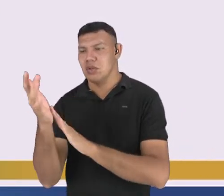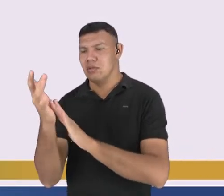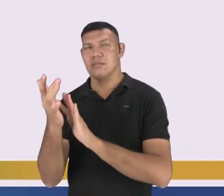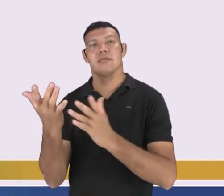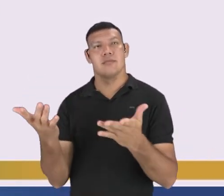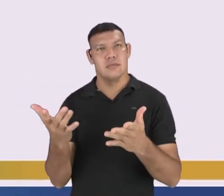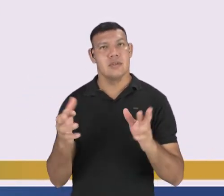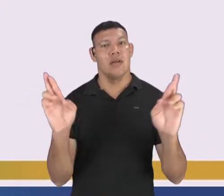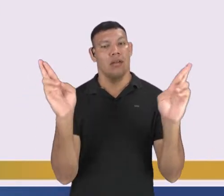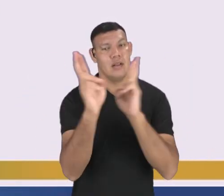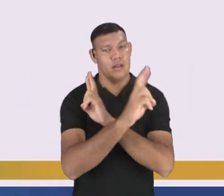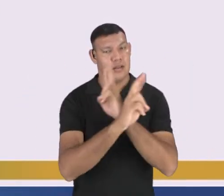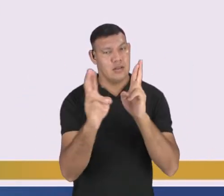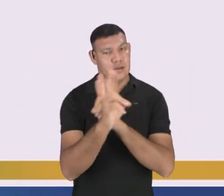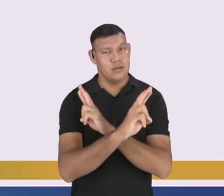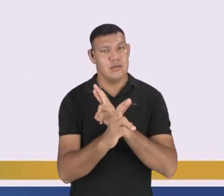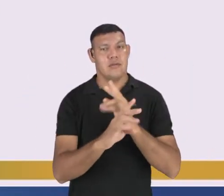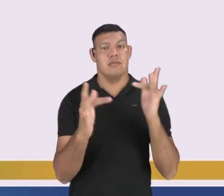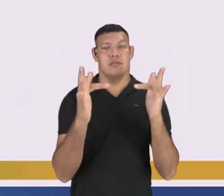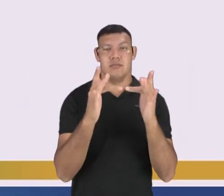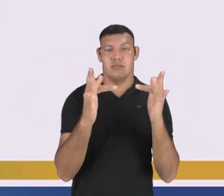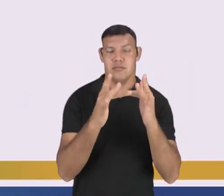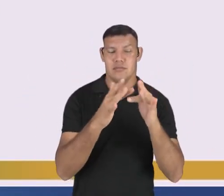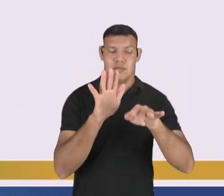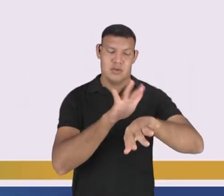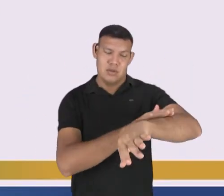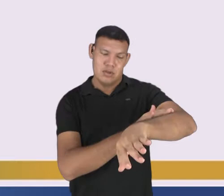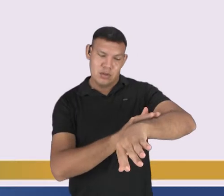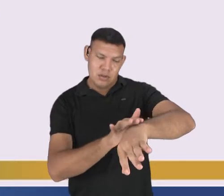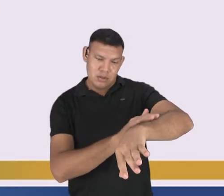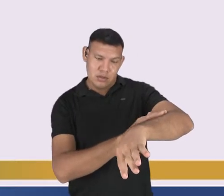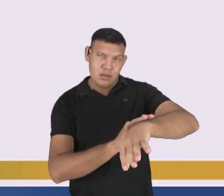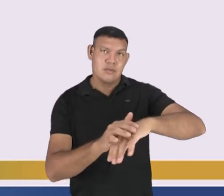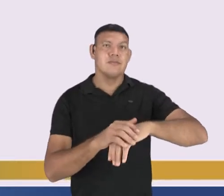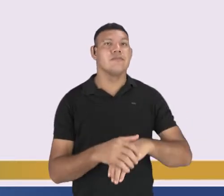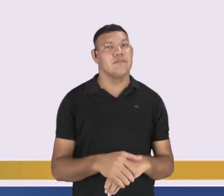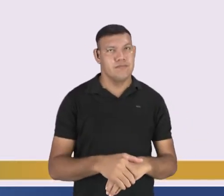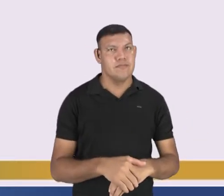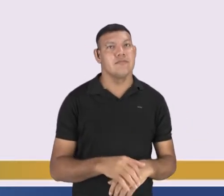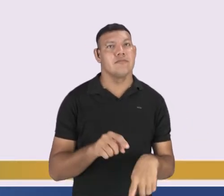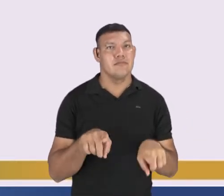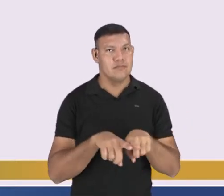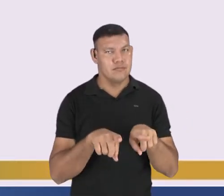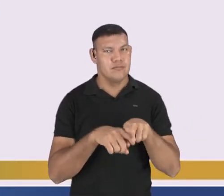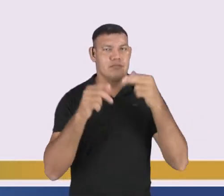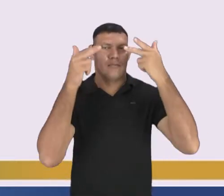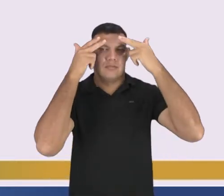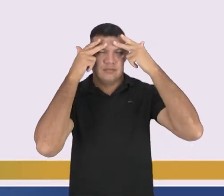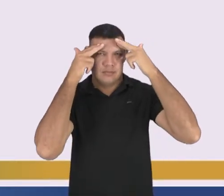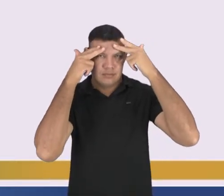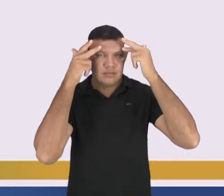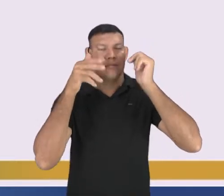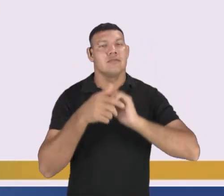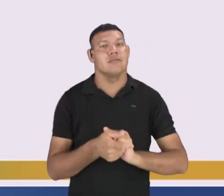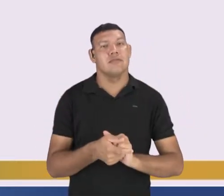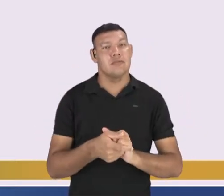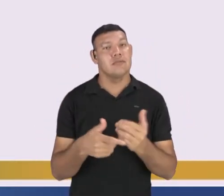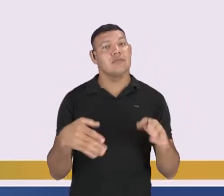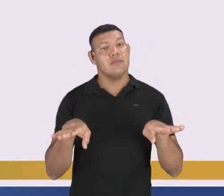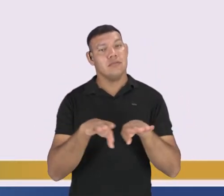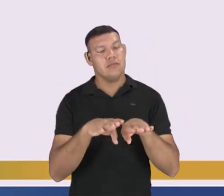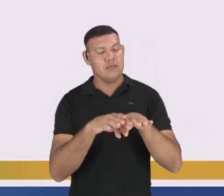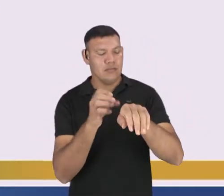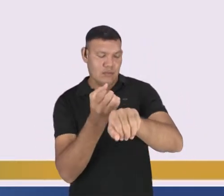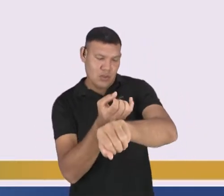E isso está relacionado com o contato da pele, né, da nossa pele, que tem terminações nervosas, que através dos neurônios